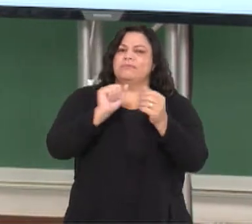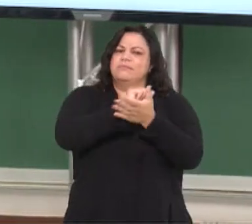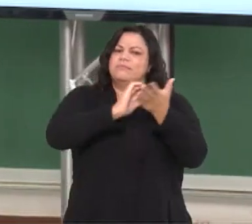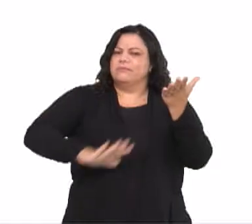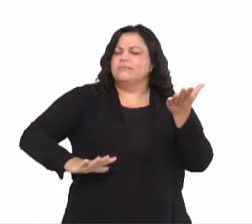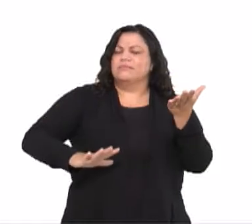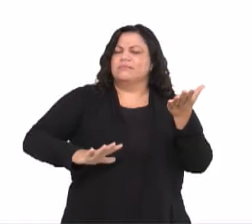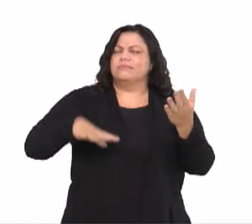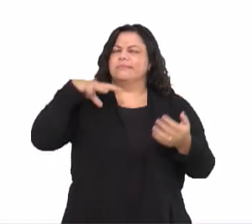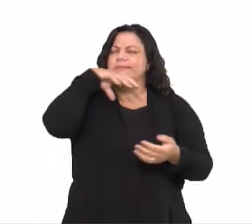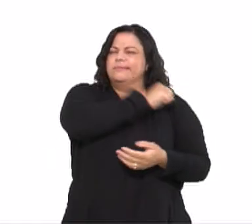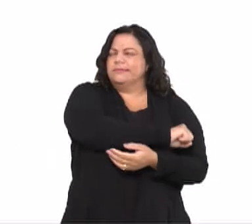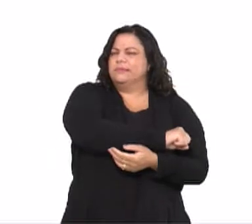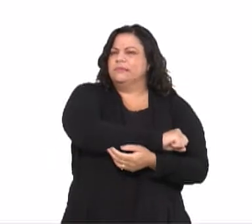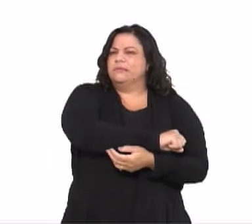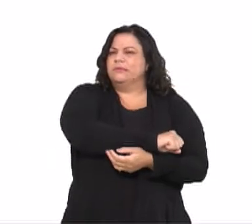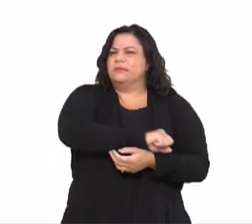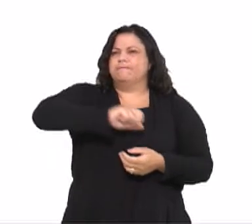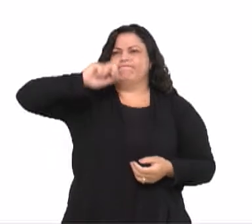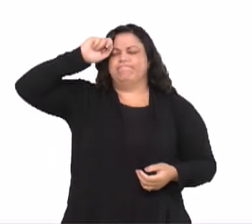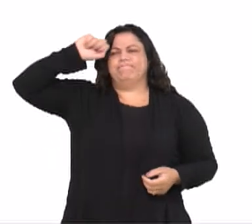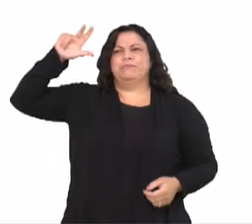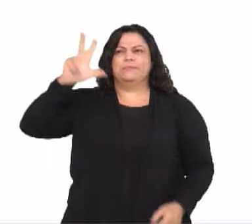hard, não é? É daqueles.